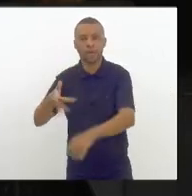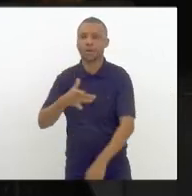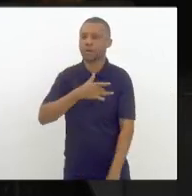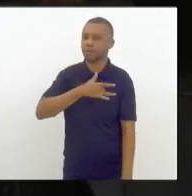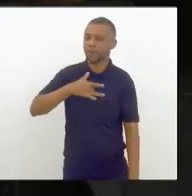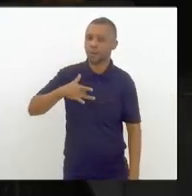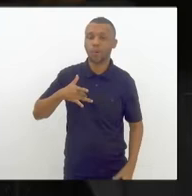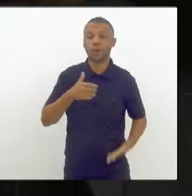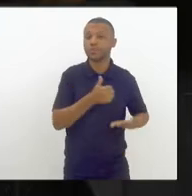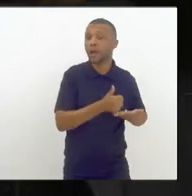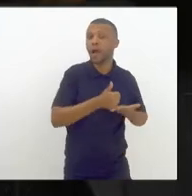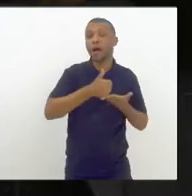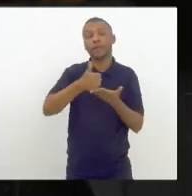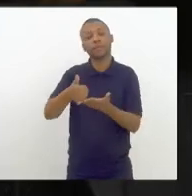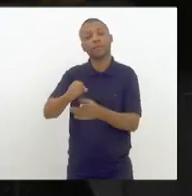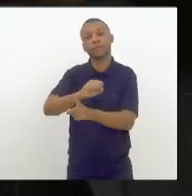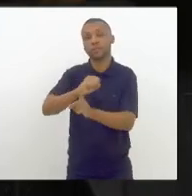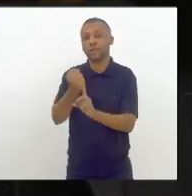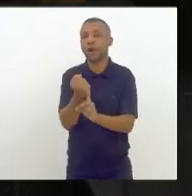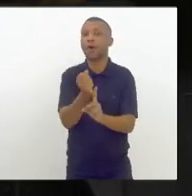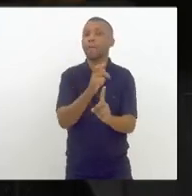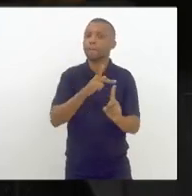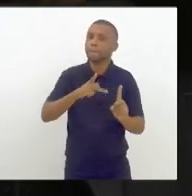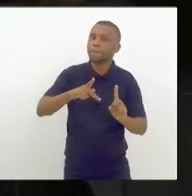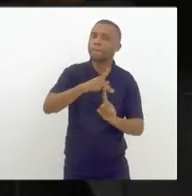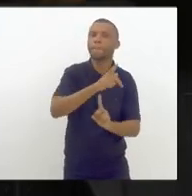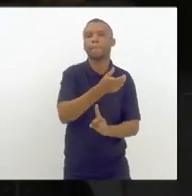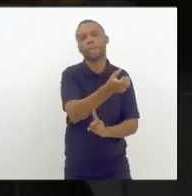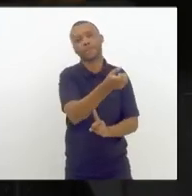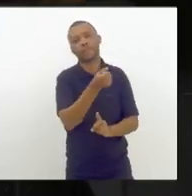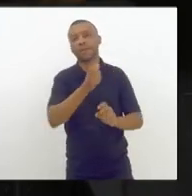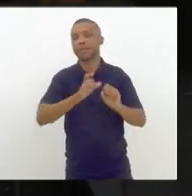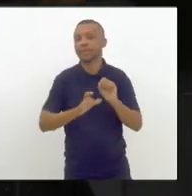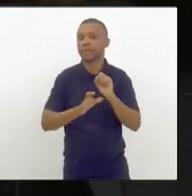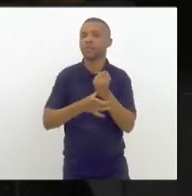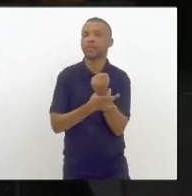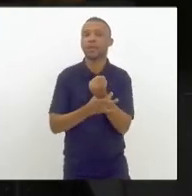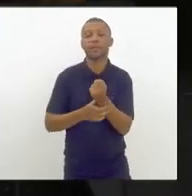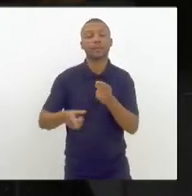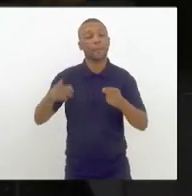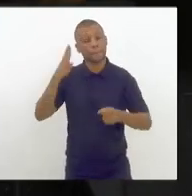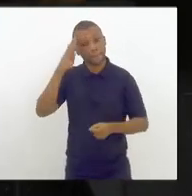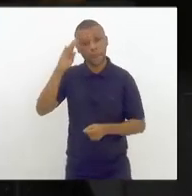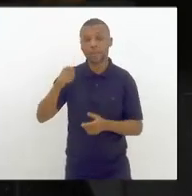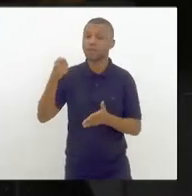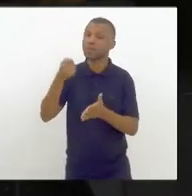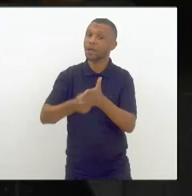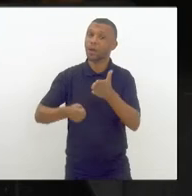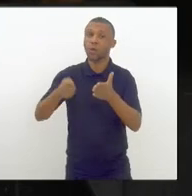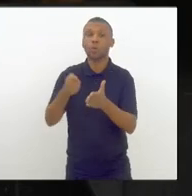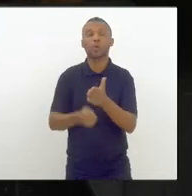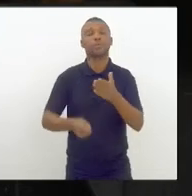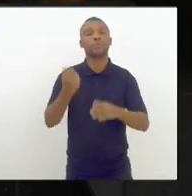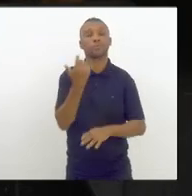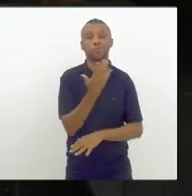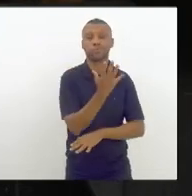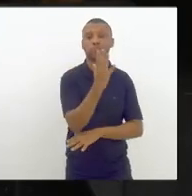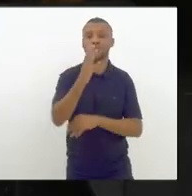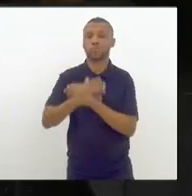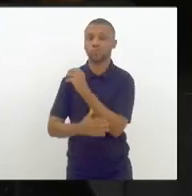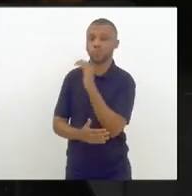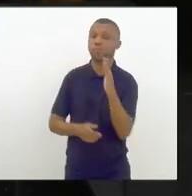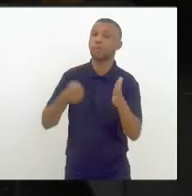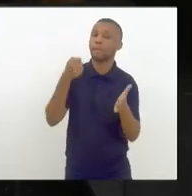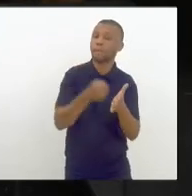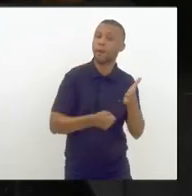Social previdência e segurança além da luta pela preservação ambiental e pela